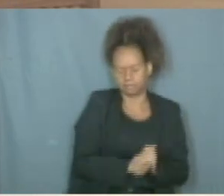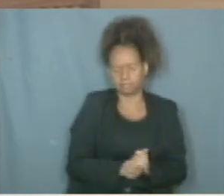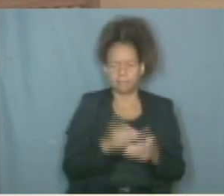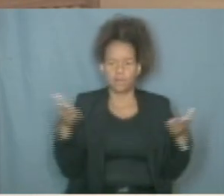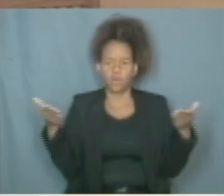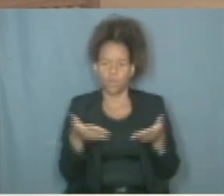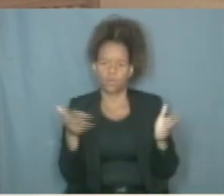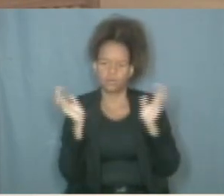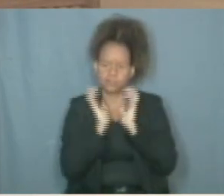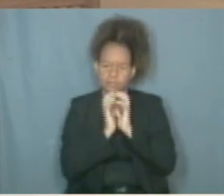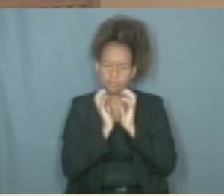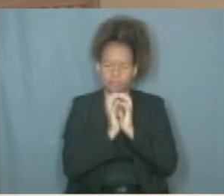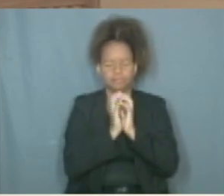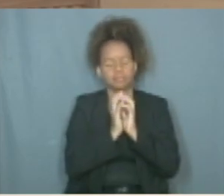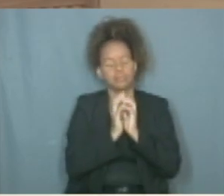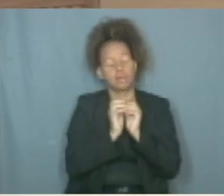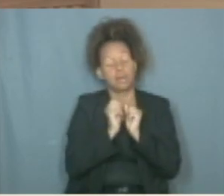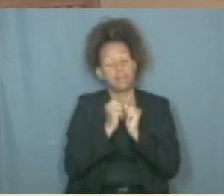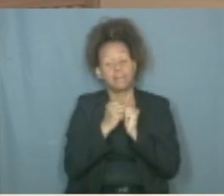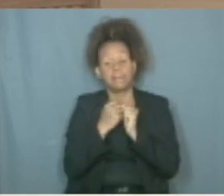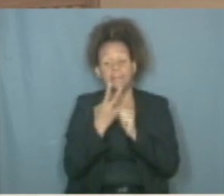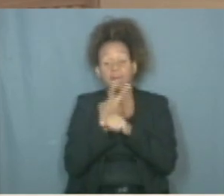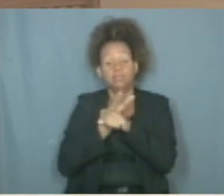hoje no Recife procura um abrigo,